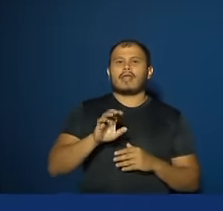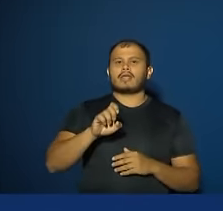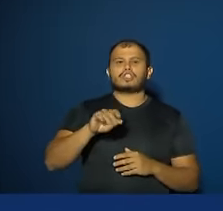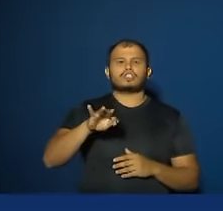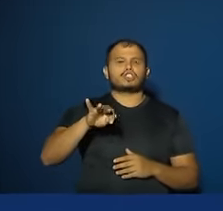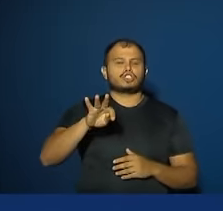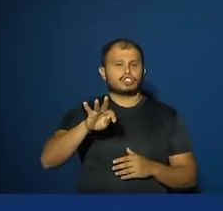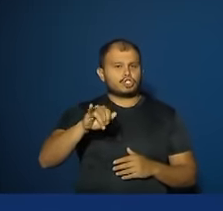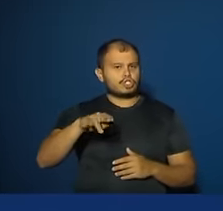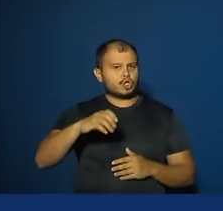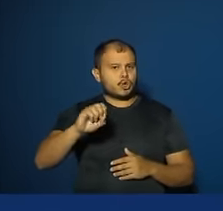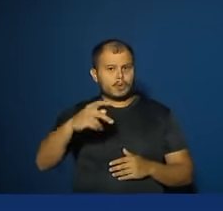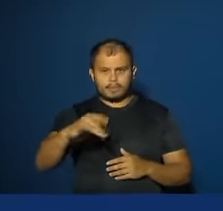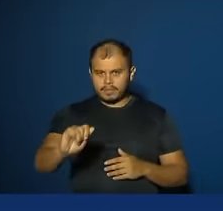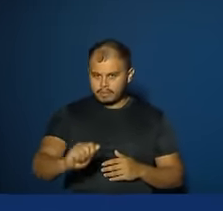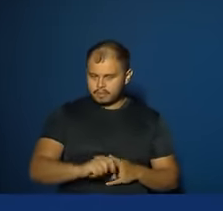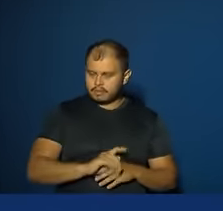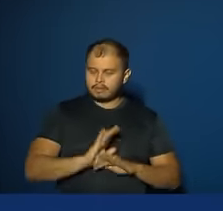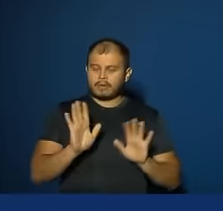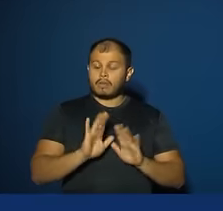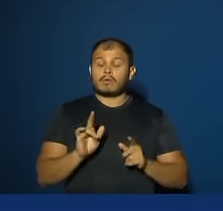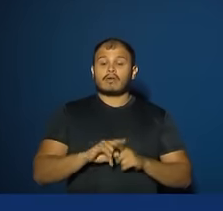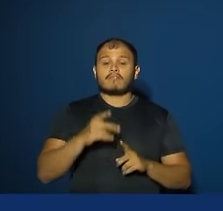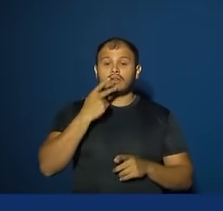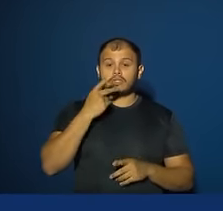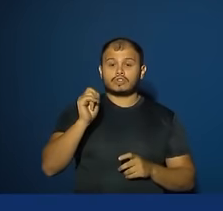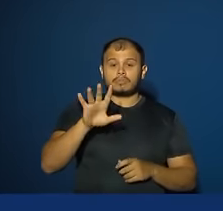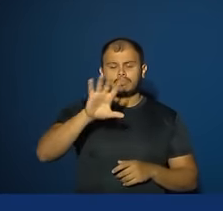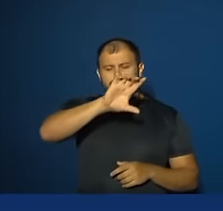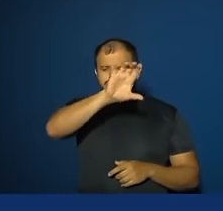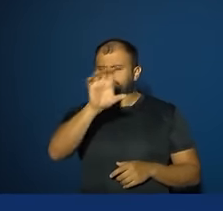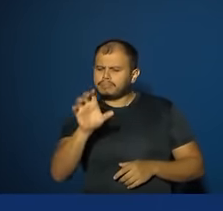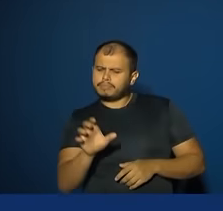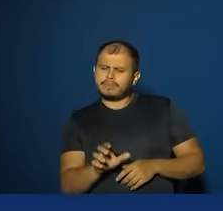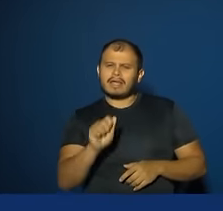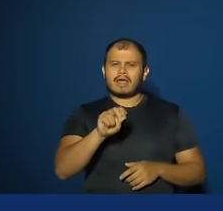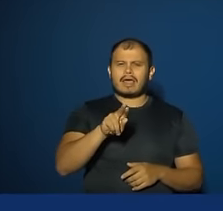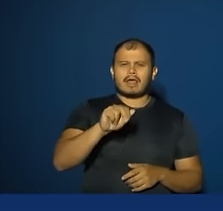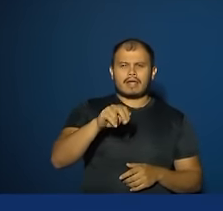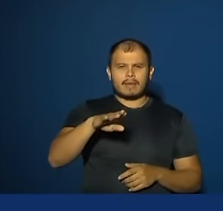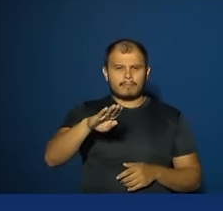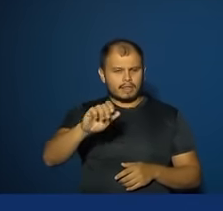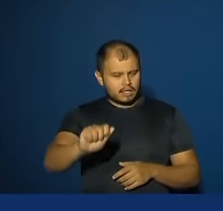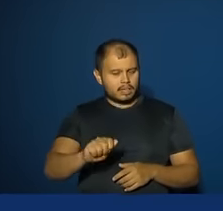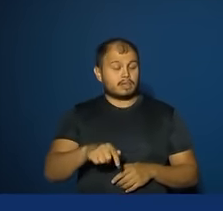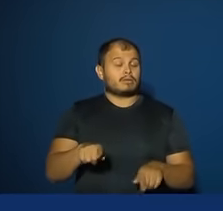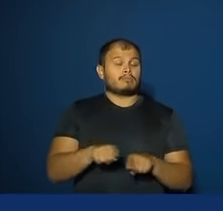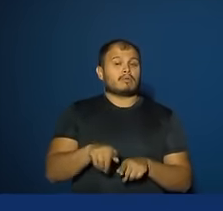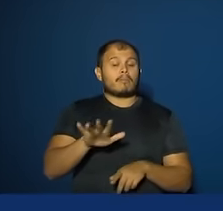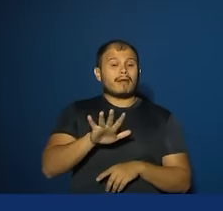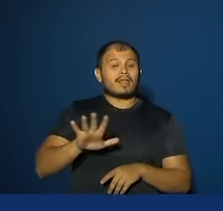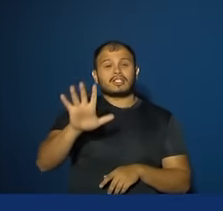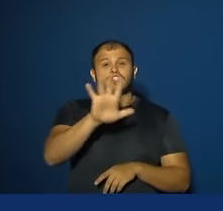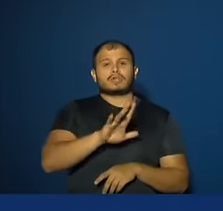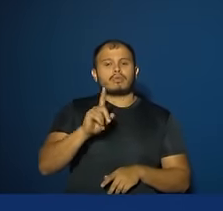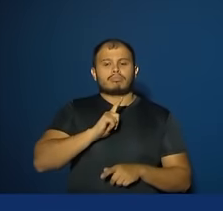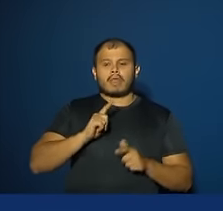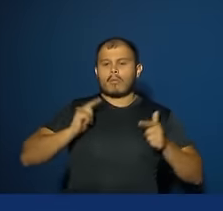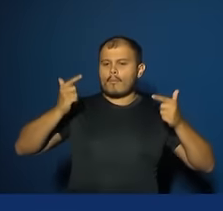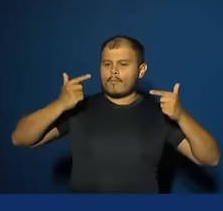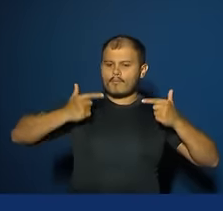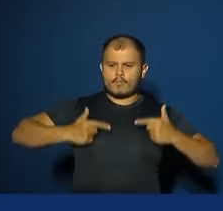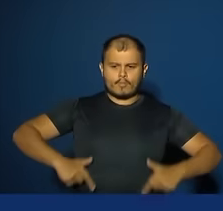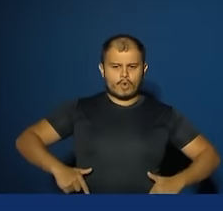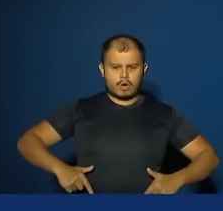referindo a península eh eh arábica e que é uma região neutra do